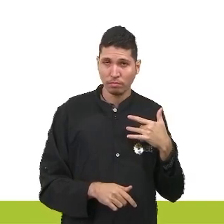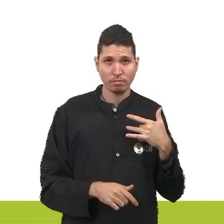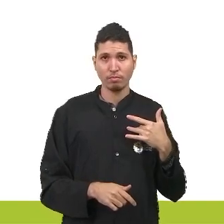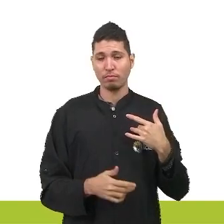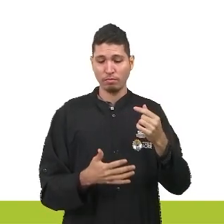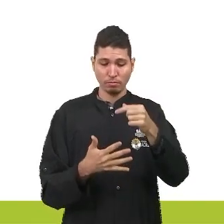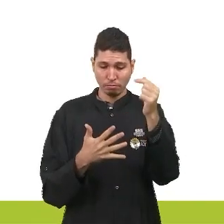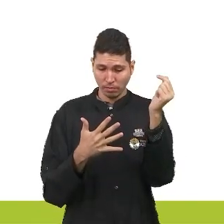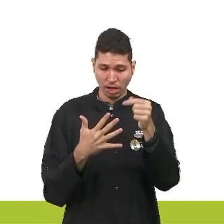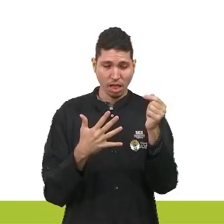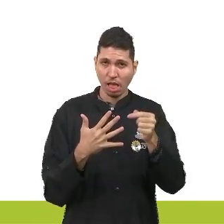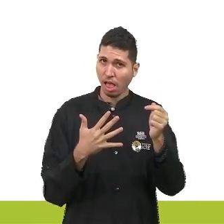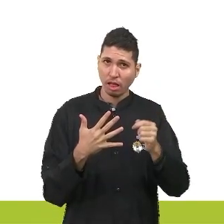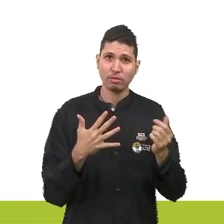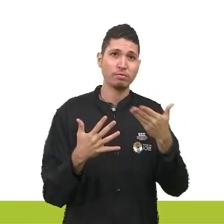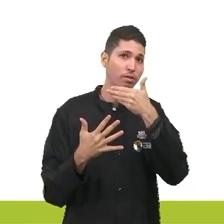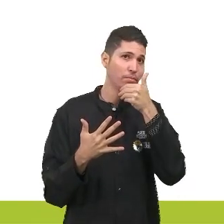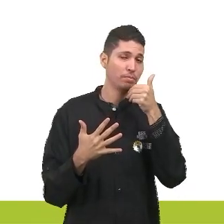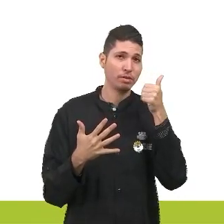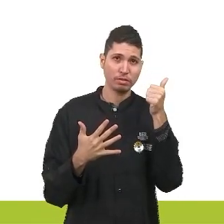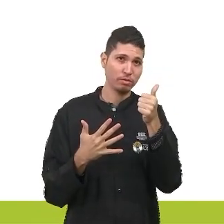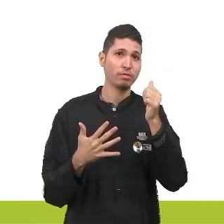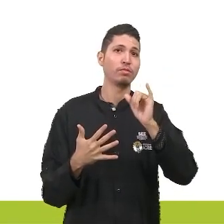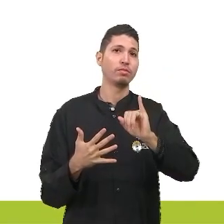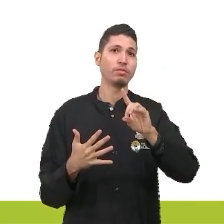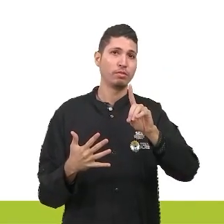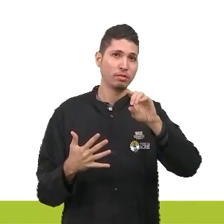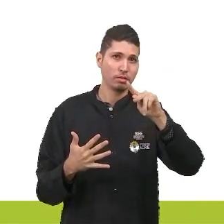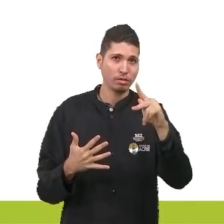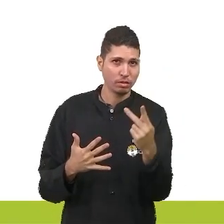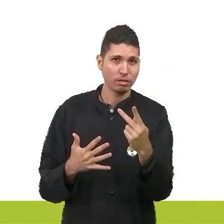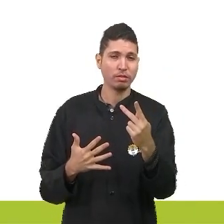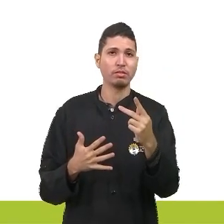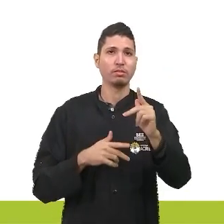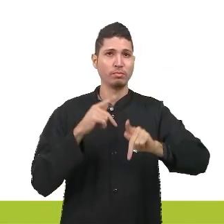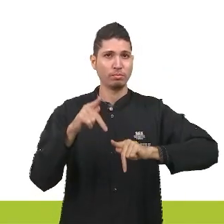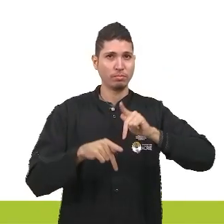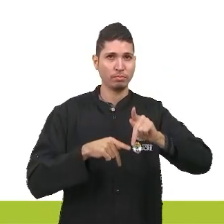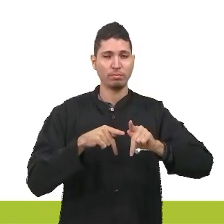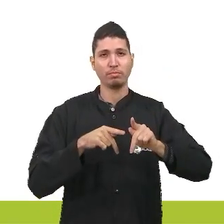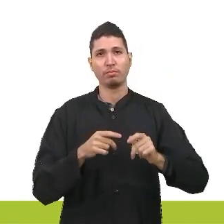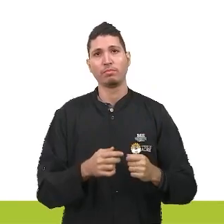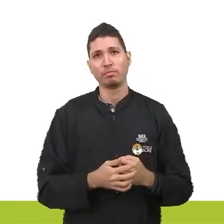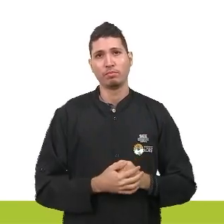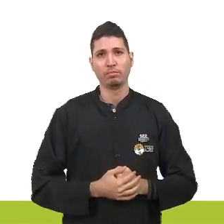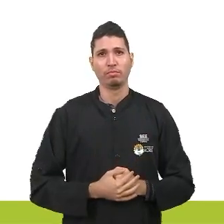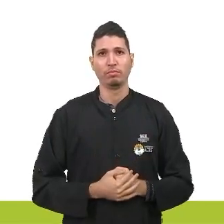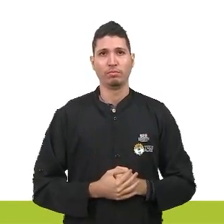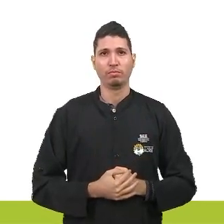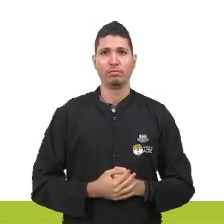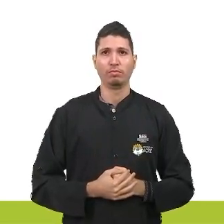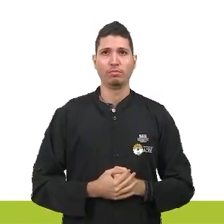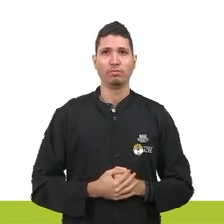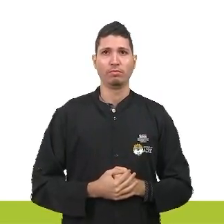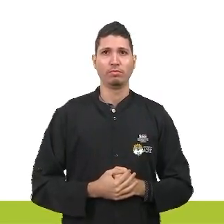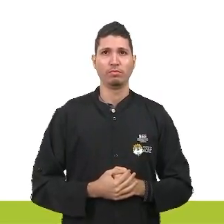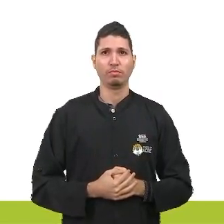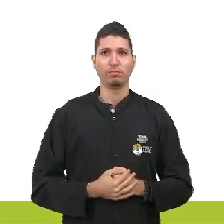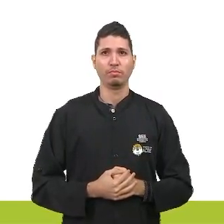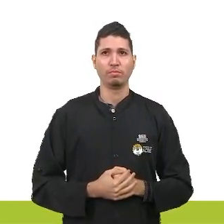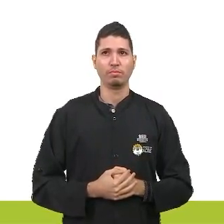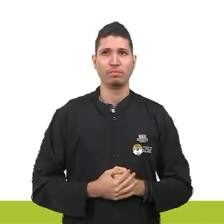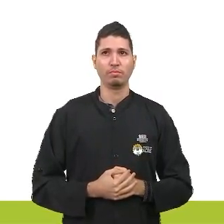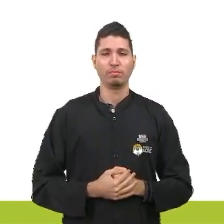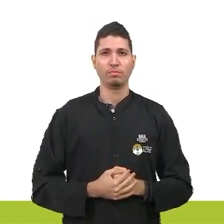ali ocasionar essa melhoria aí no IDH dessa população, tá? Então, aqui eu